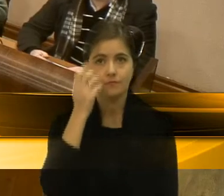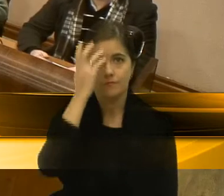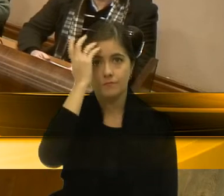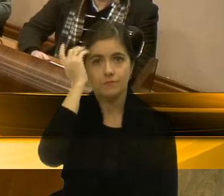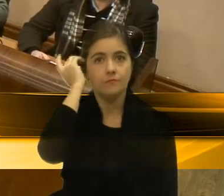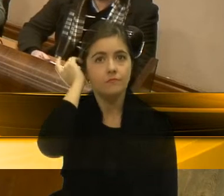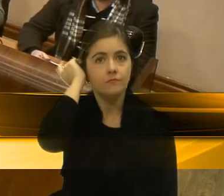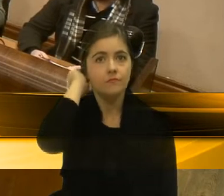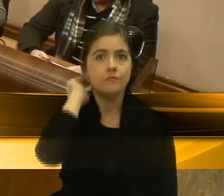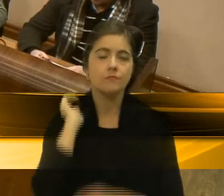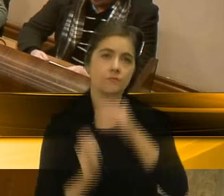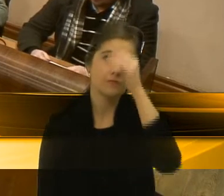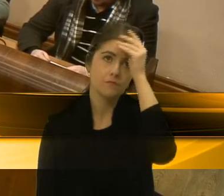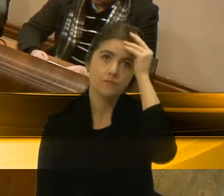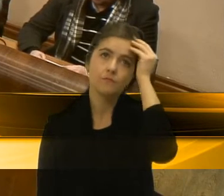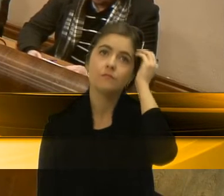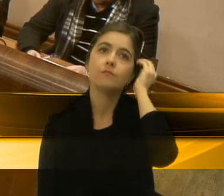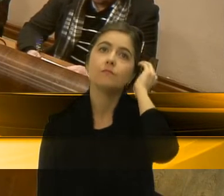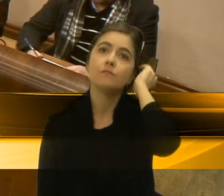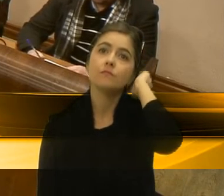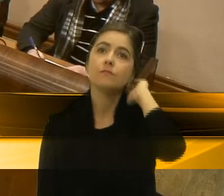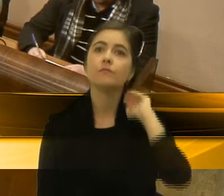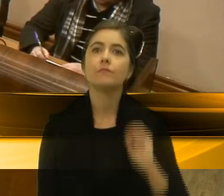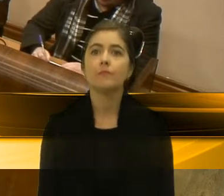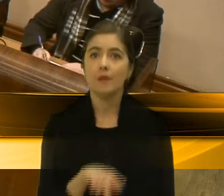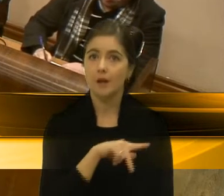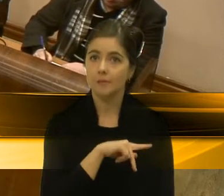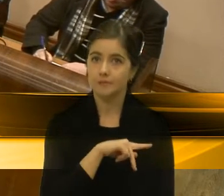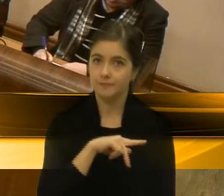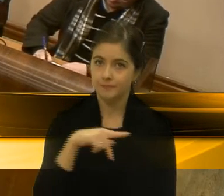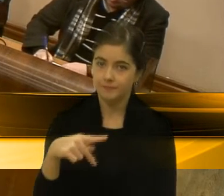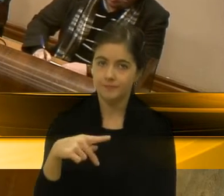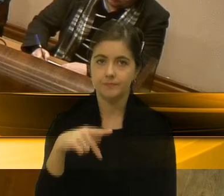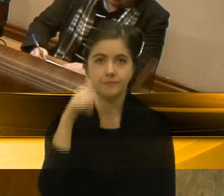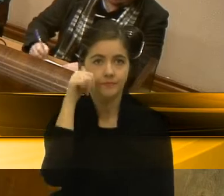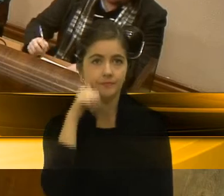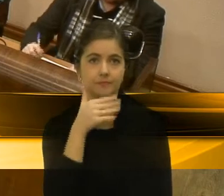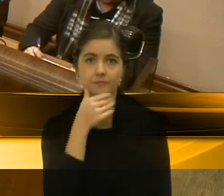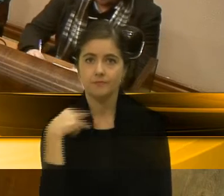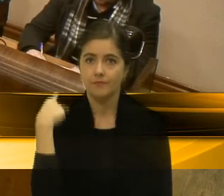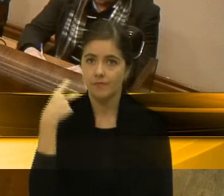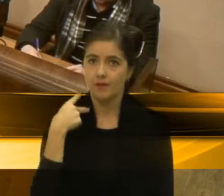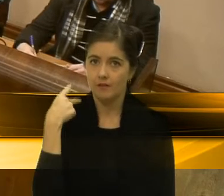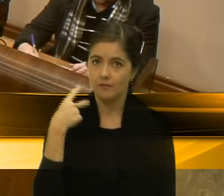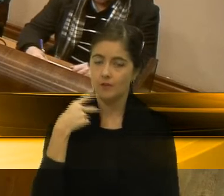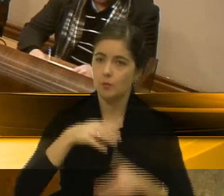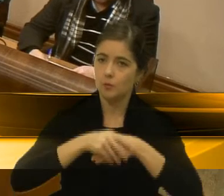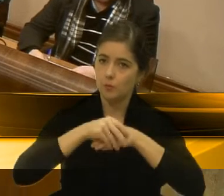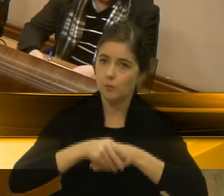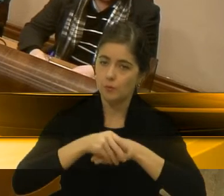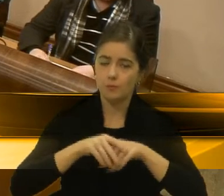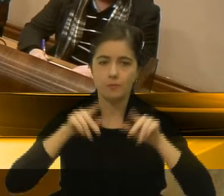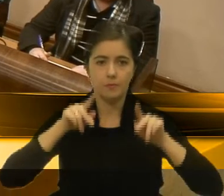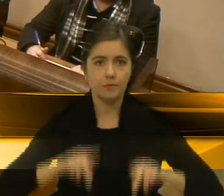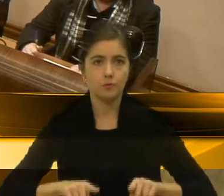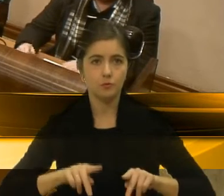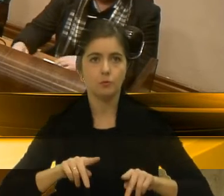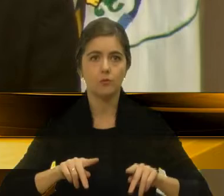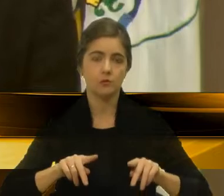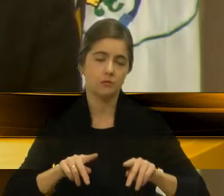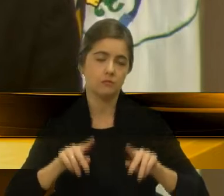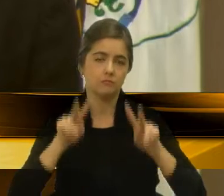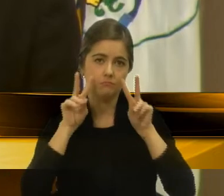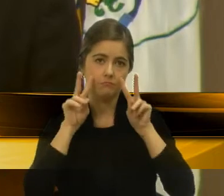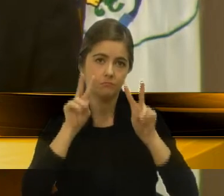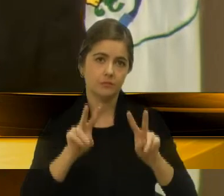Senhor presidente, senhoras e senhores vereadores, quero cumprimentar aqui a todos que se encontram aqui no plenário, a todos que nos assistem pela TV Câmara, canal 16.